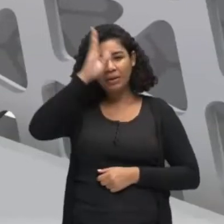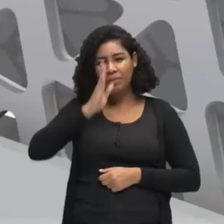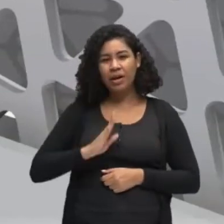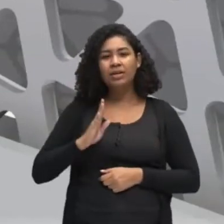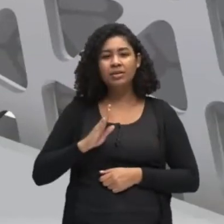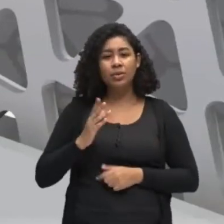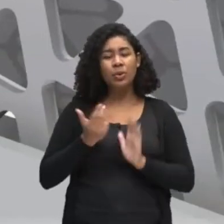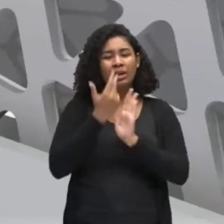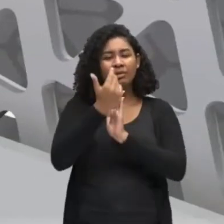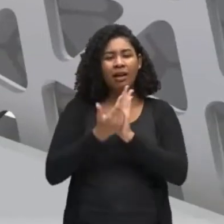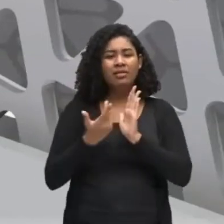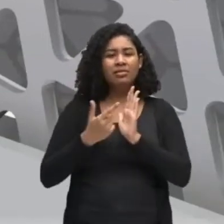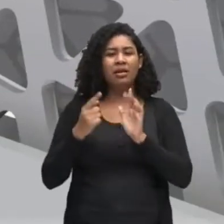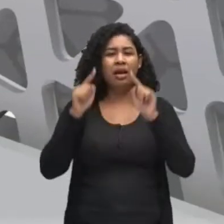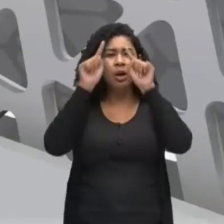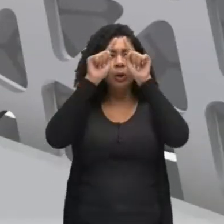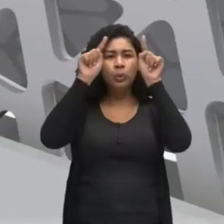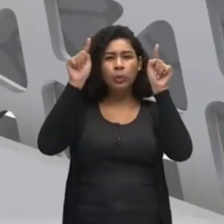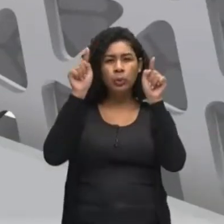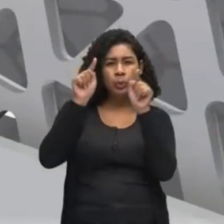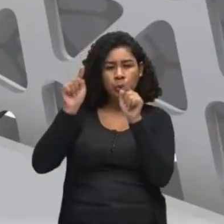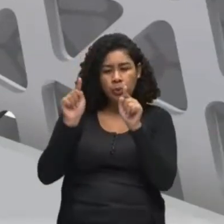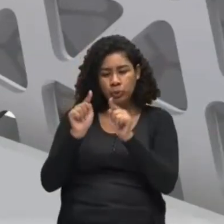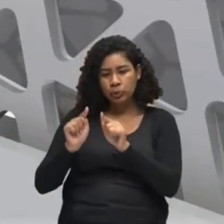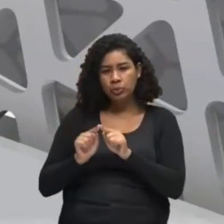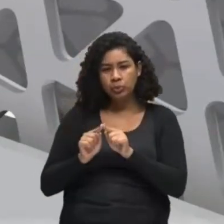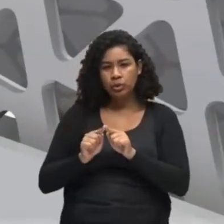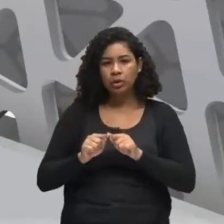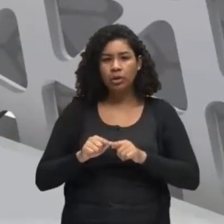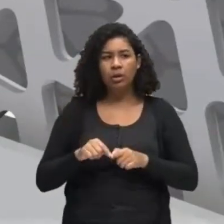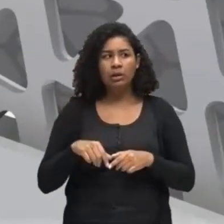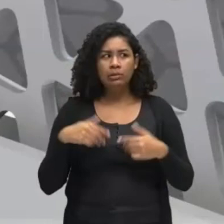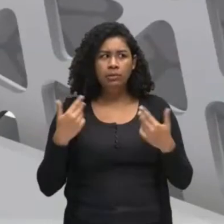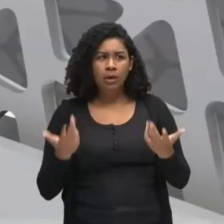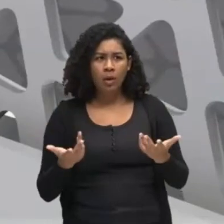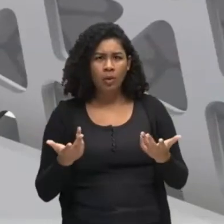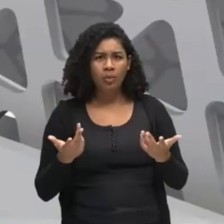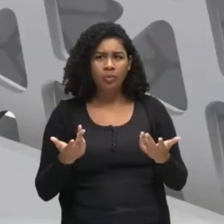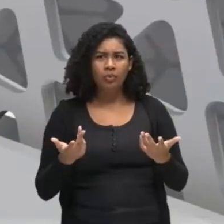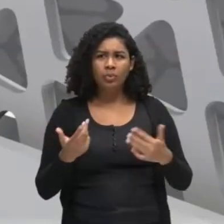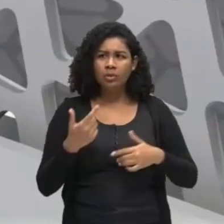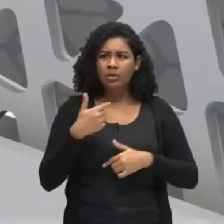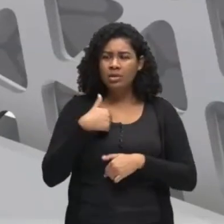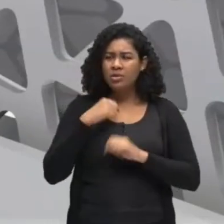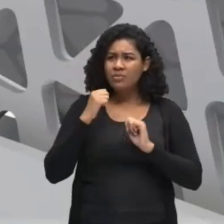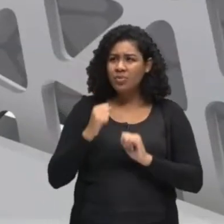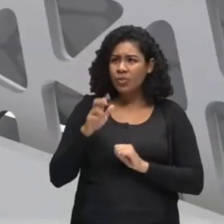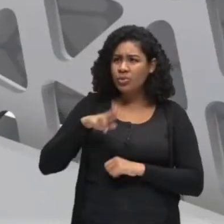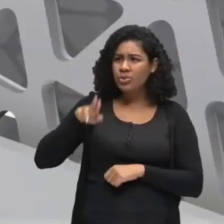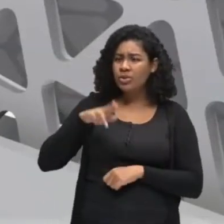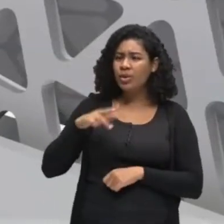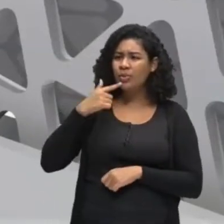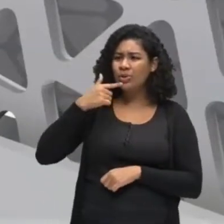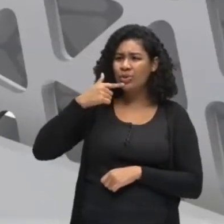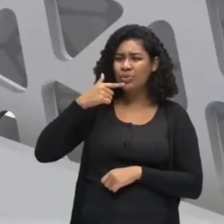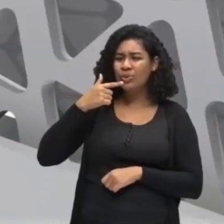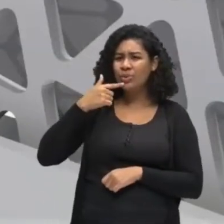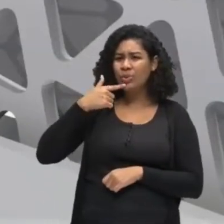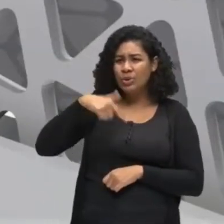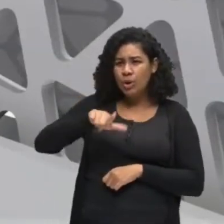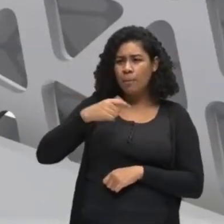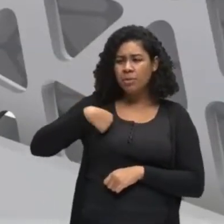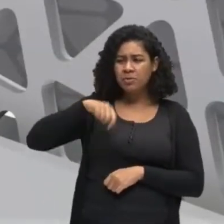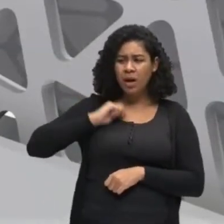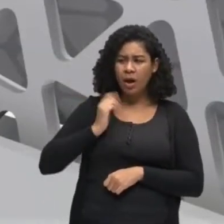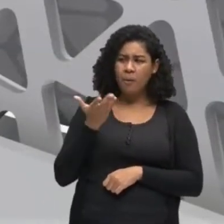conhecemos hoje. Aí vocês vão dizer, quer dizer que eu podia estar falando espanhol? Quem sabe? Se os espanhóis tivessem visto aqui,